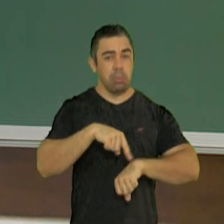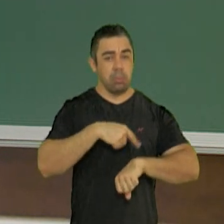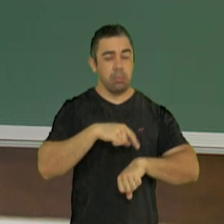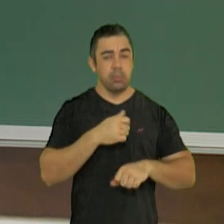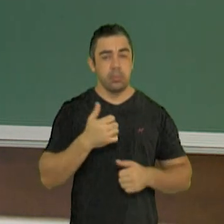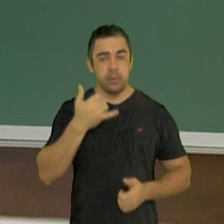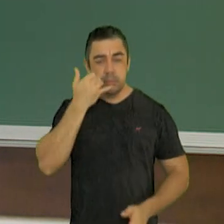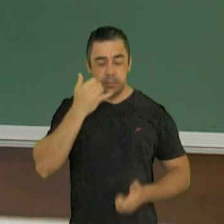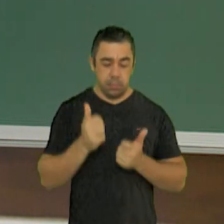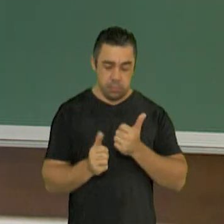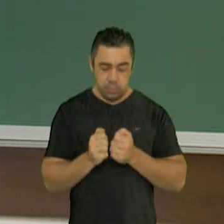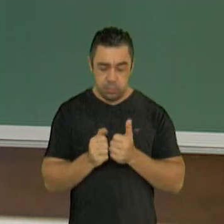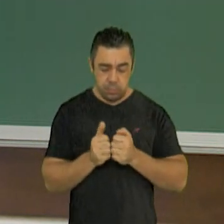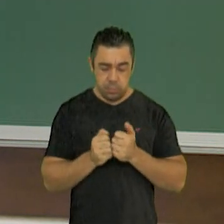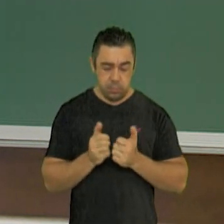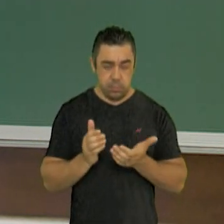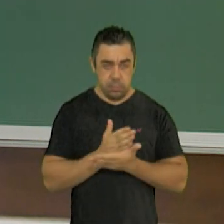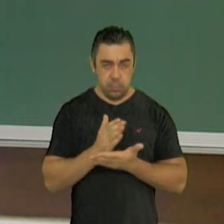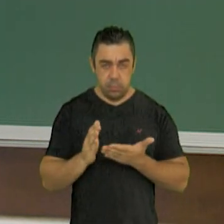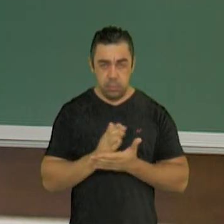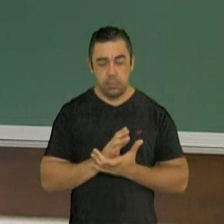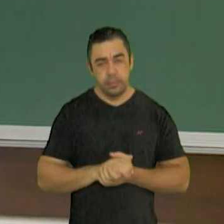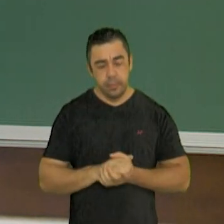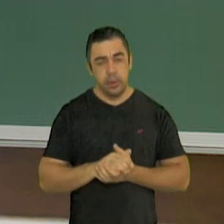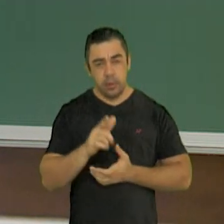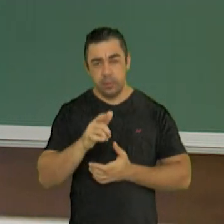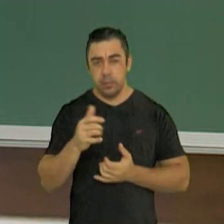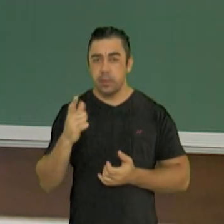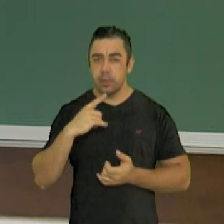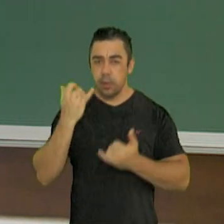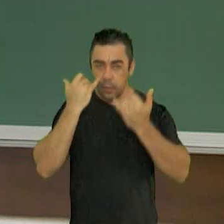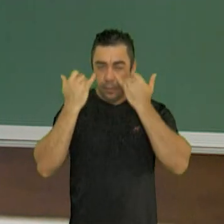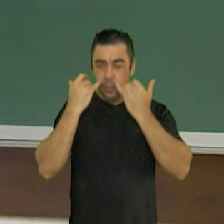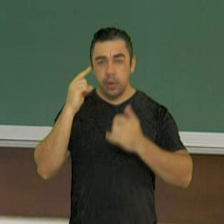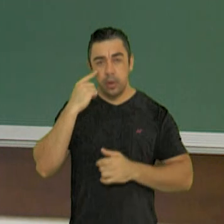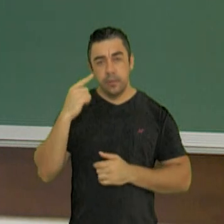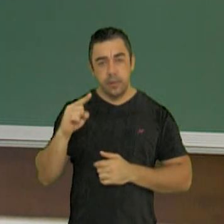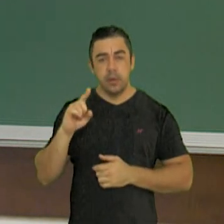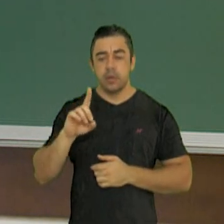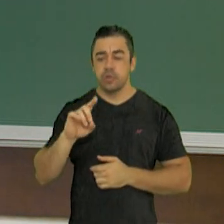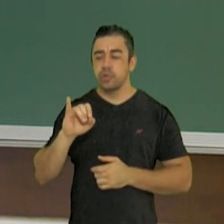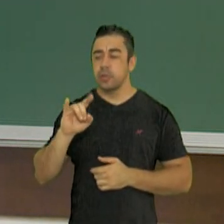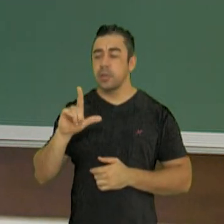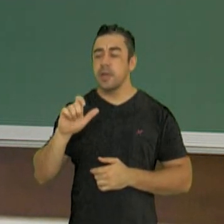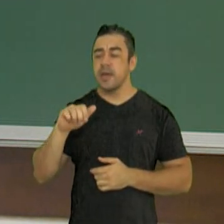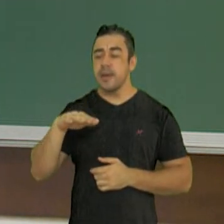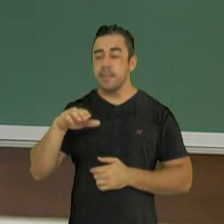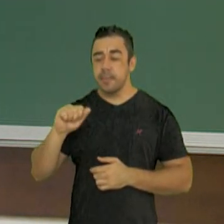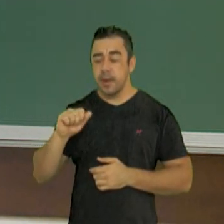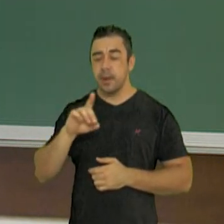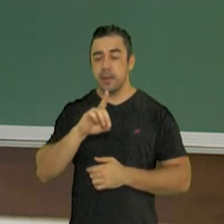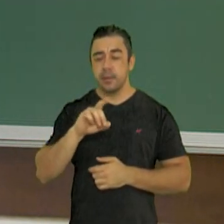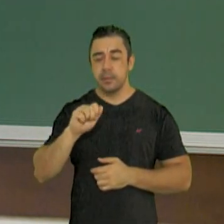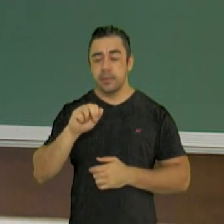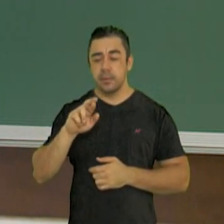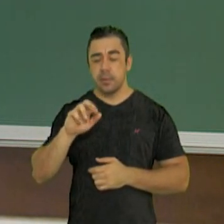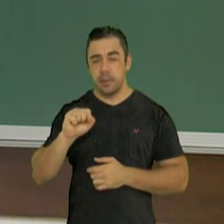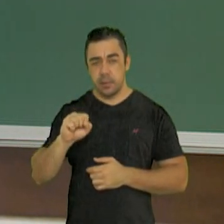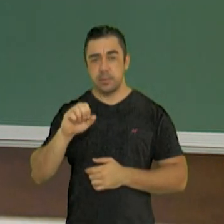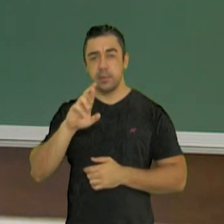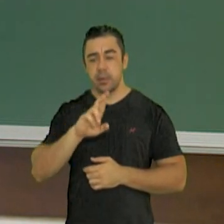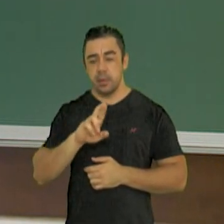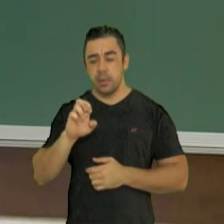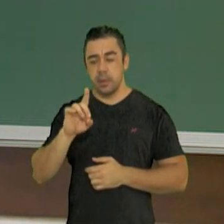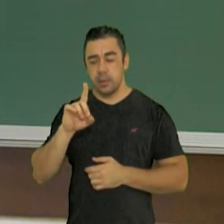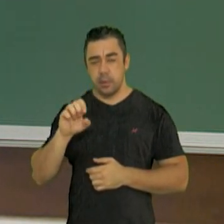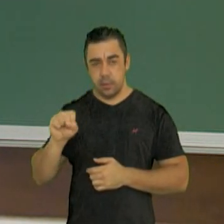quem quiser se informar mais sobre esse assunto, assistir o Dilema das Redes aí, que está numa plataforma de streaming aí passando. Eu não